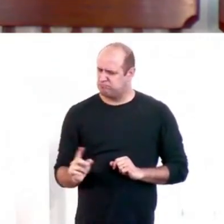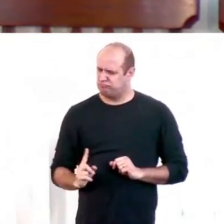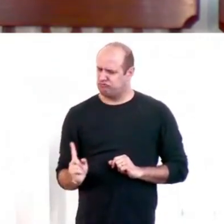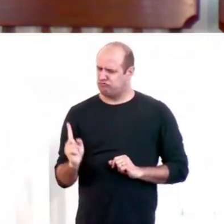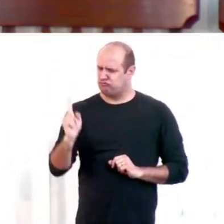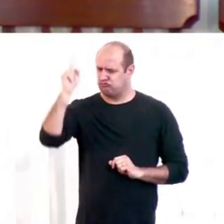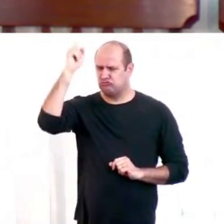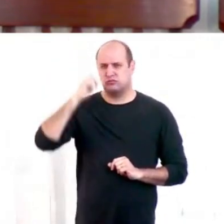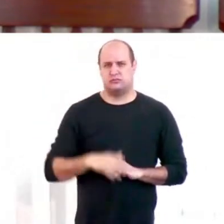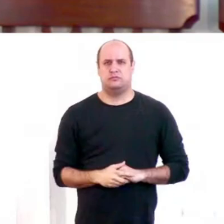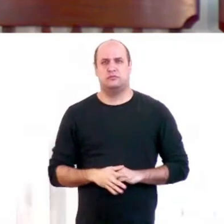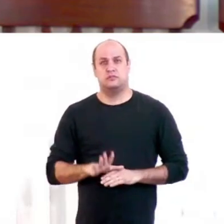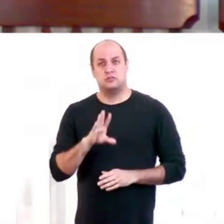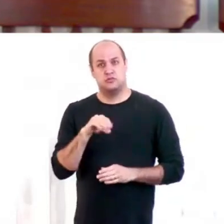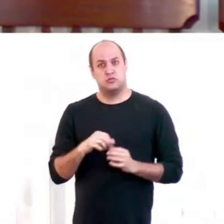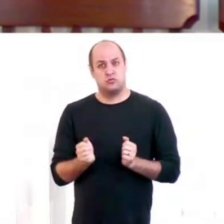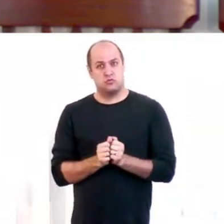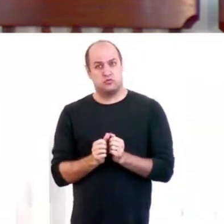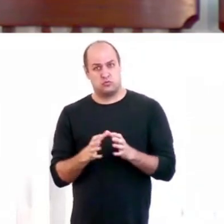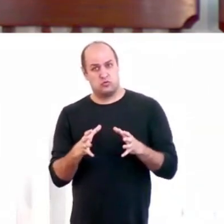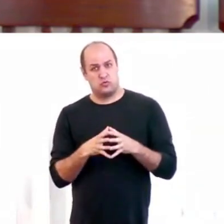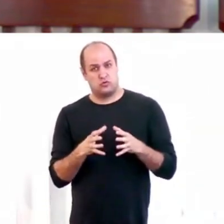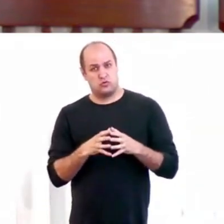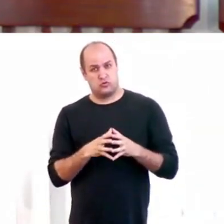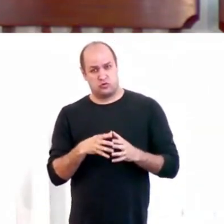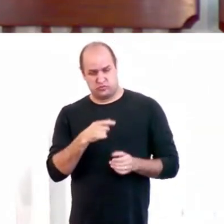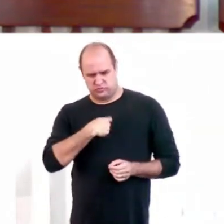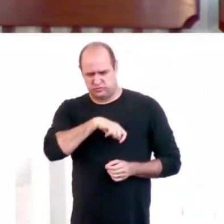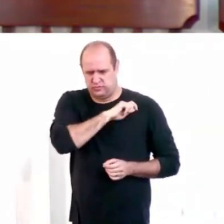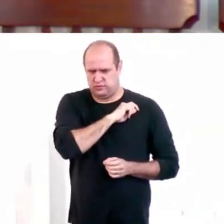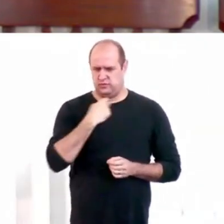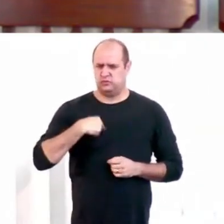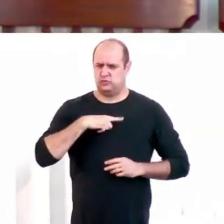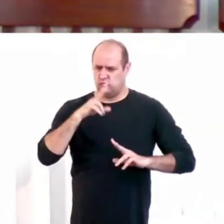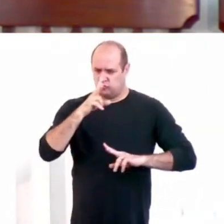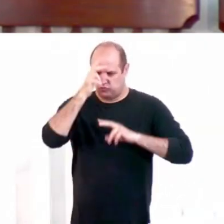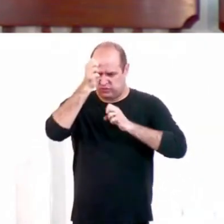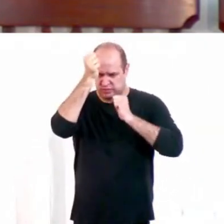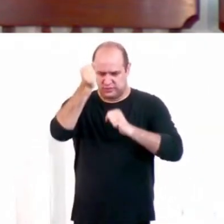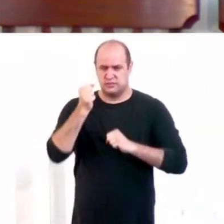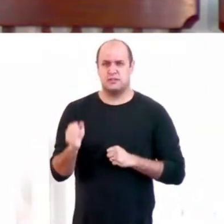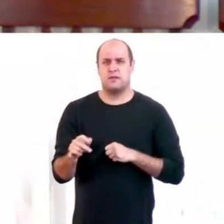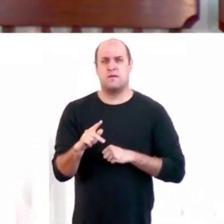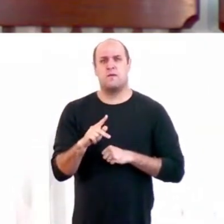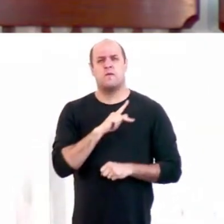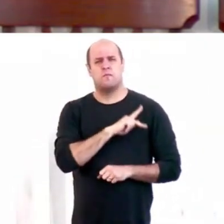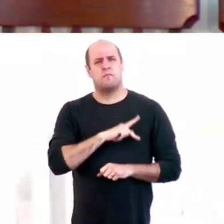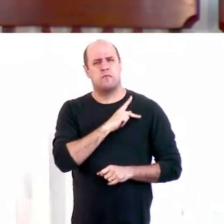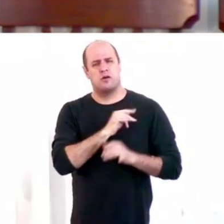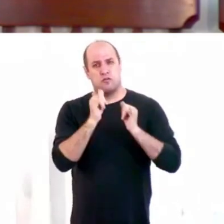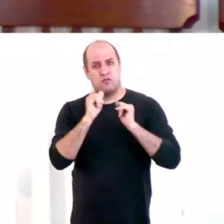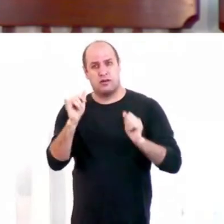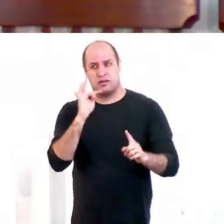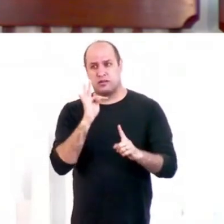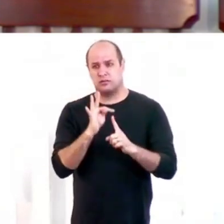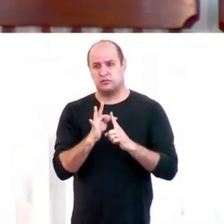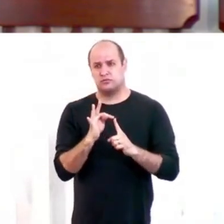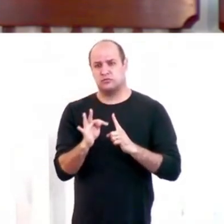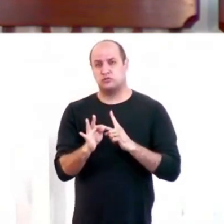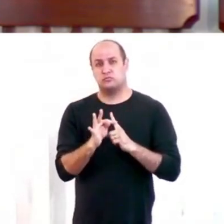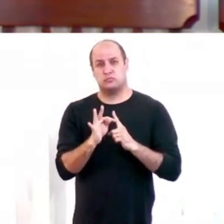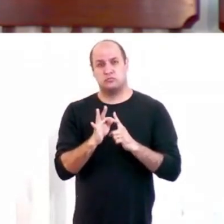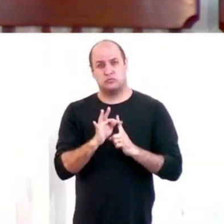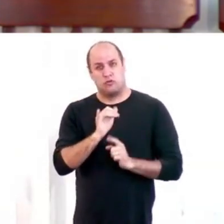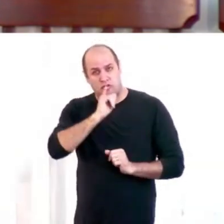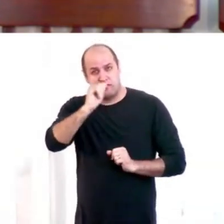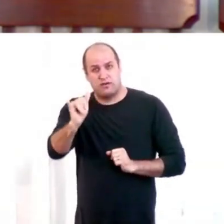espanhóis, que hoje vamos nos fortalecer pela palavra de Paulo e Timóteo aos Colossenses. O apóstolo Paulo